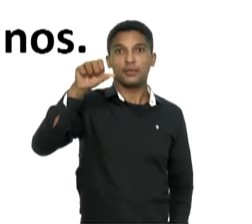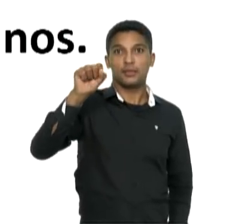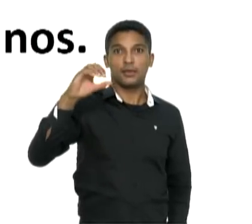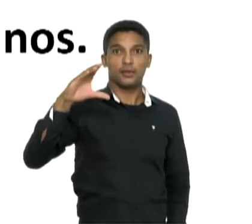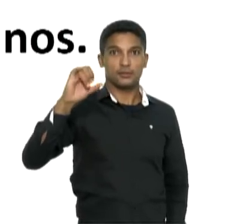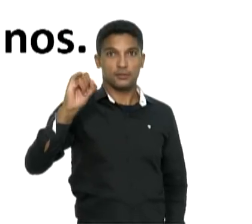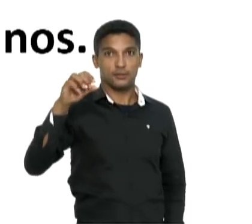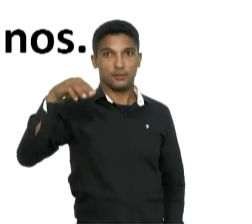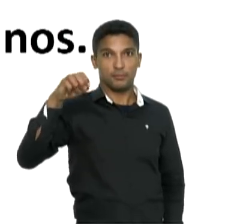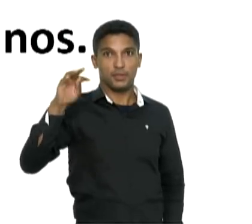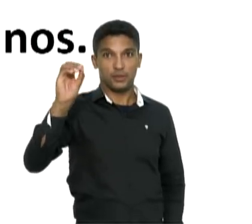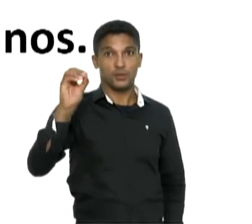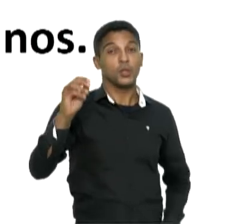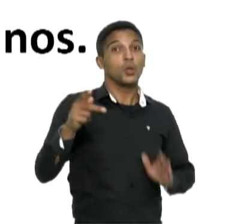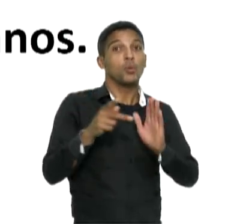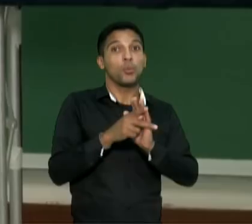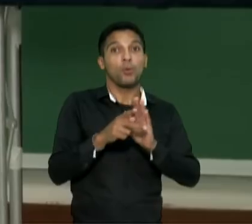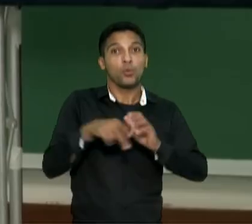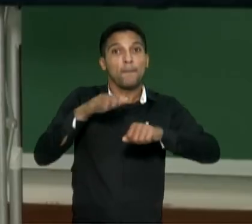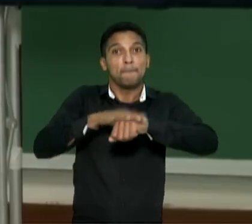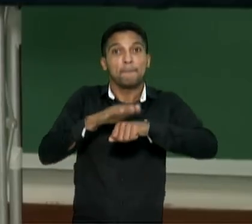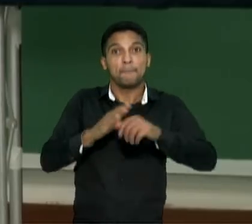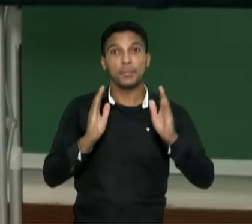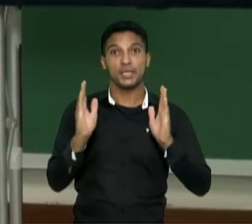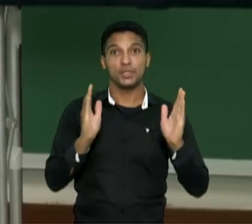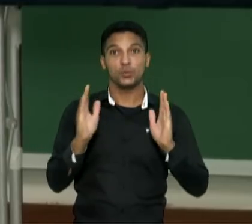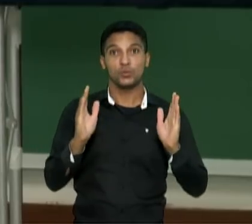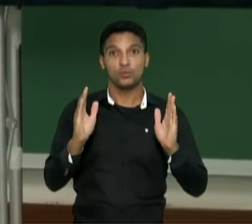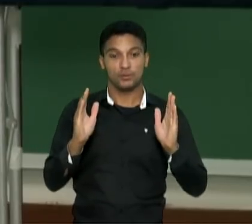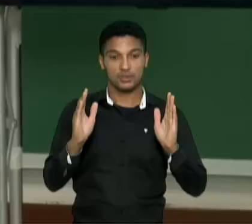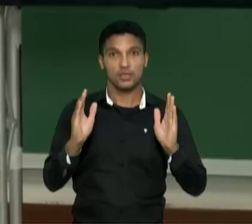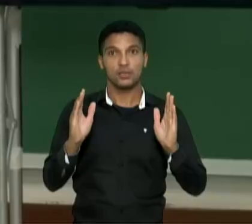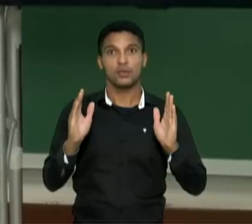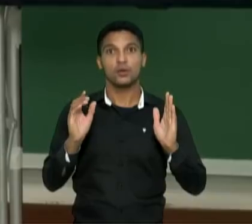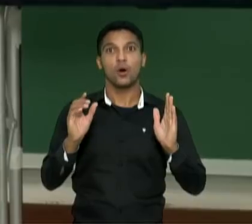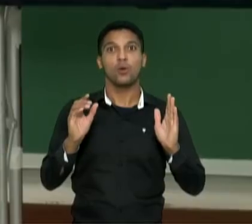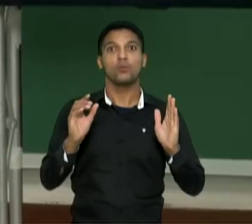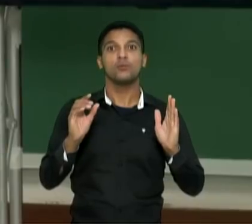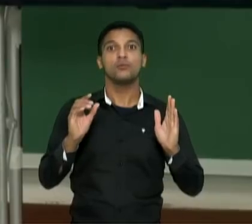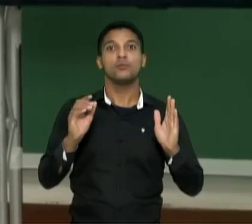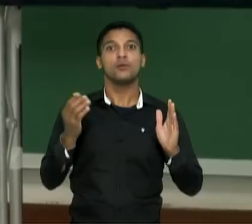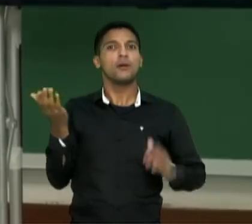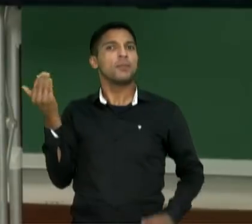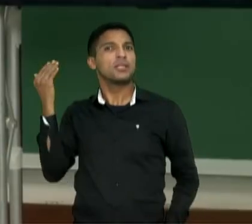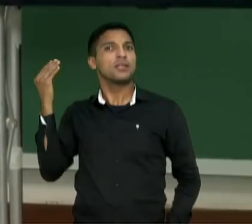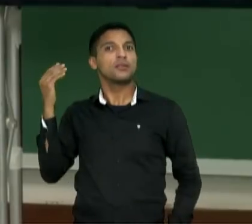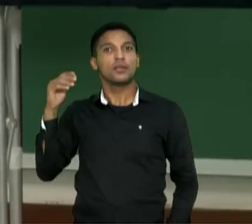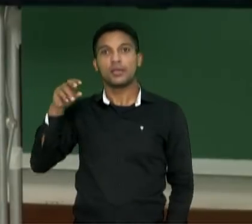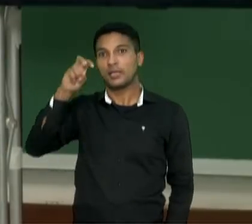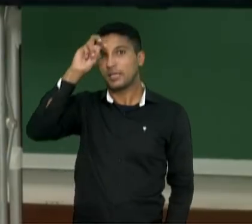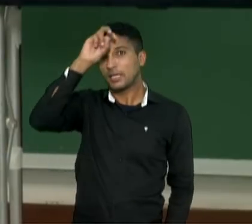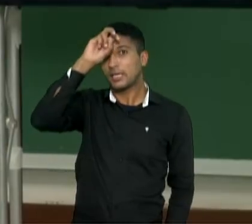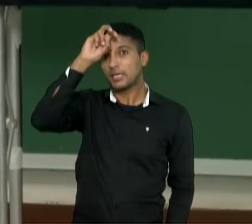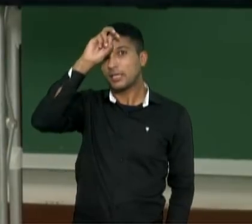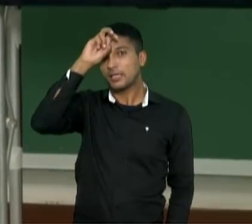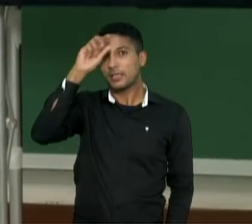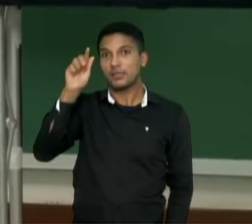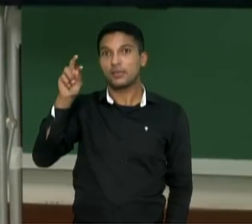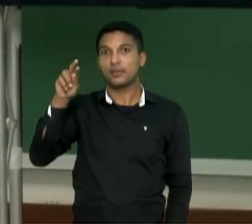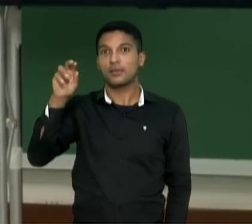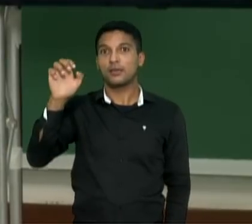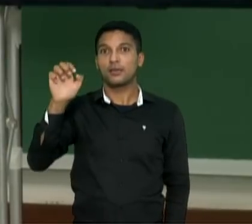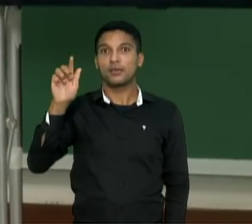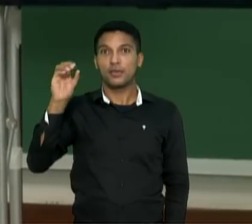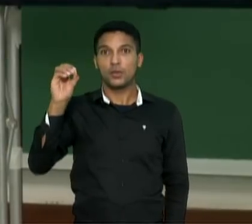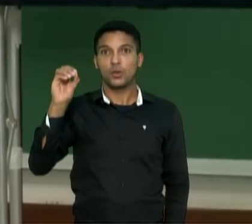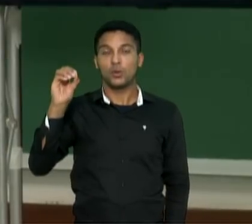esse discurso baseado nos gregos antigos, né? Que eu falei para vocês, que é essa ideia de conhecer o mundo ao redor, de não